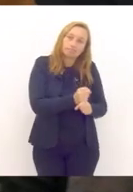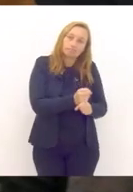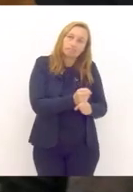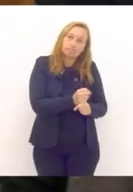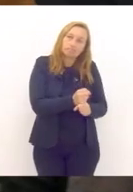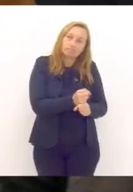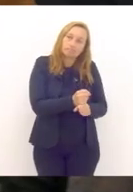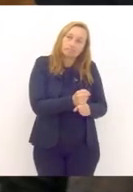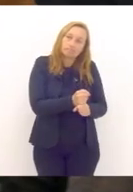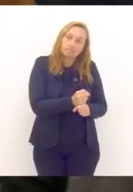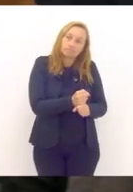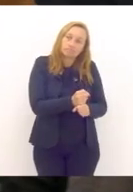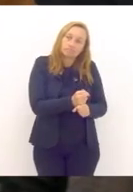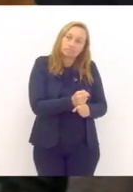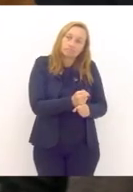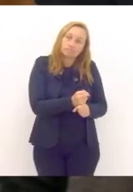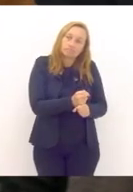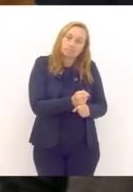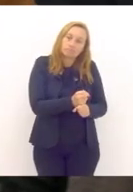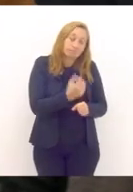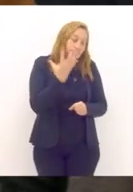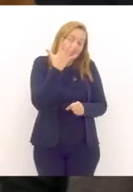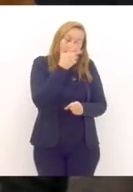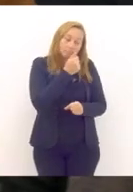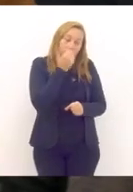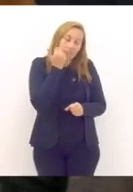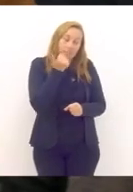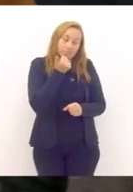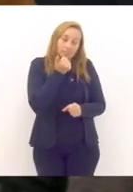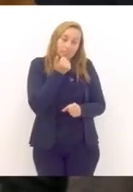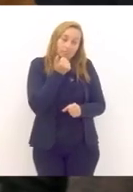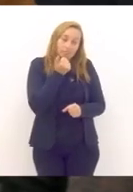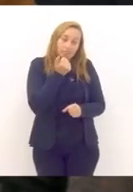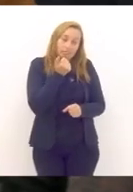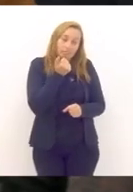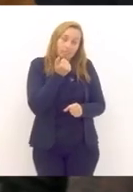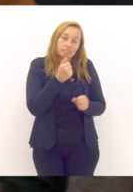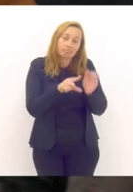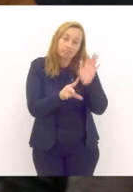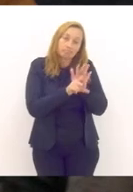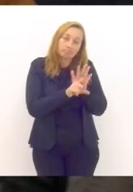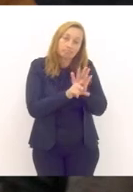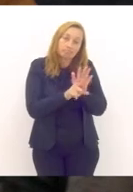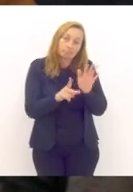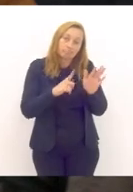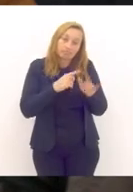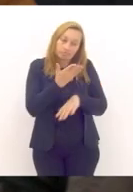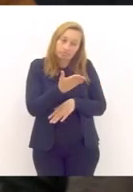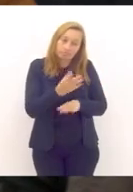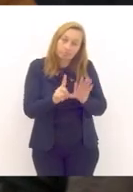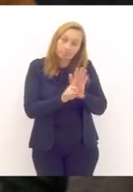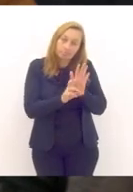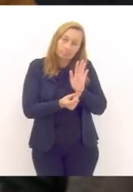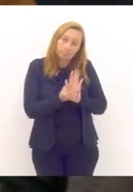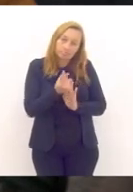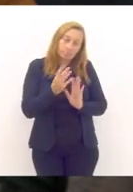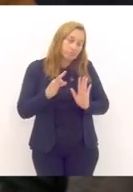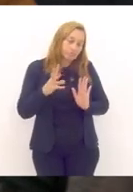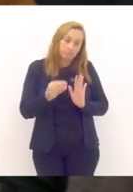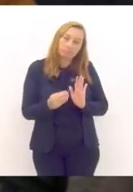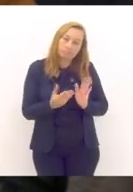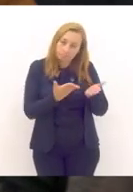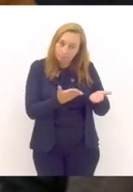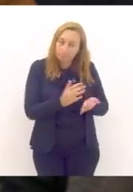contábeis, né, são bonitos, a gente sabe que a legislação está aí para isso, a LOA, a LDO, né, tudo está aí,